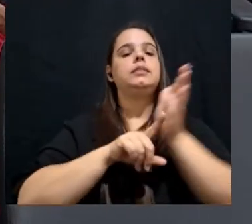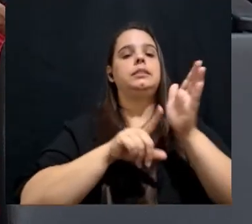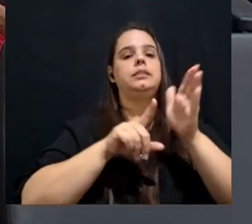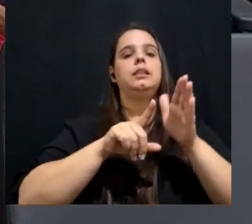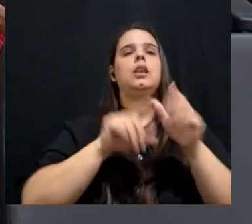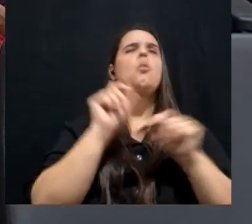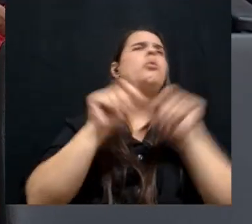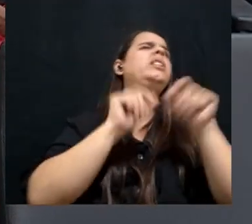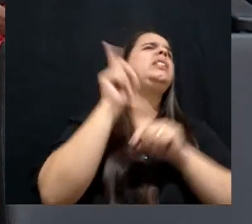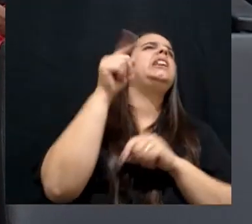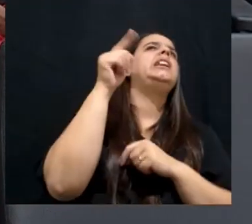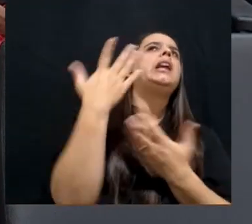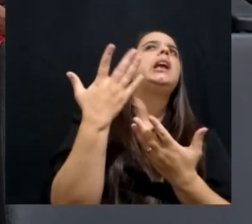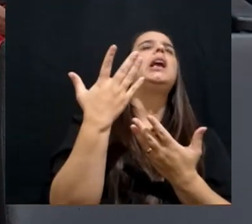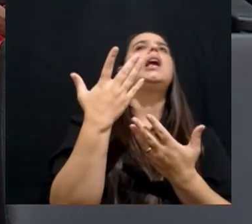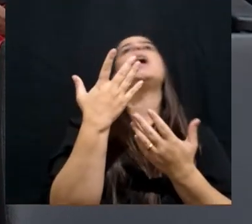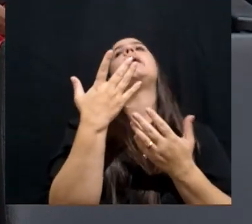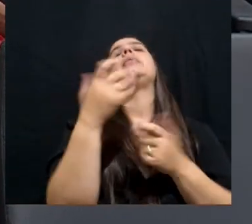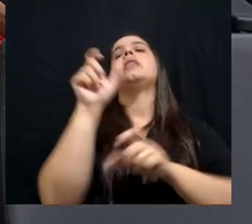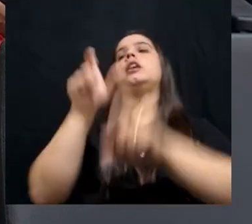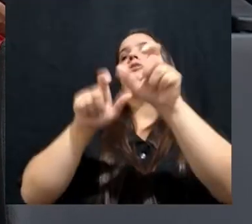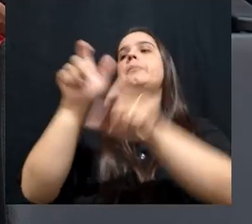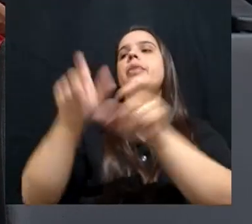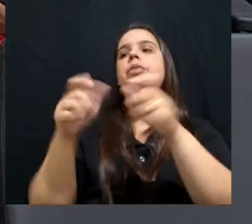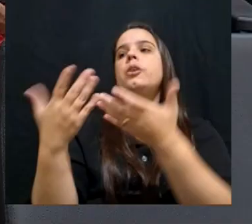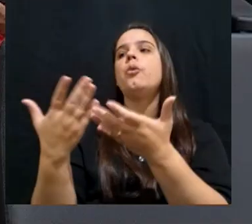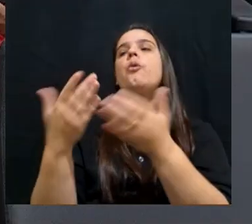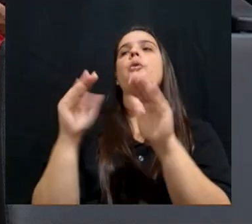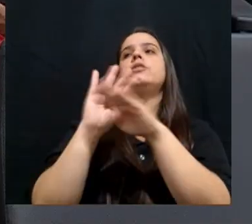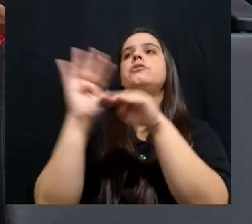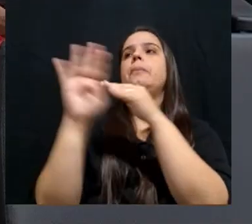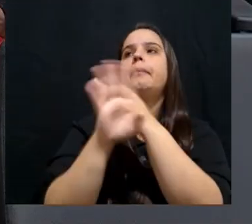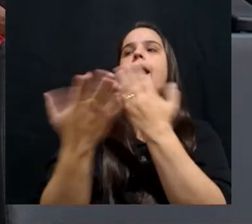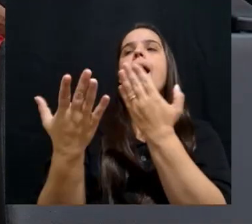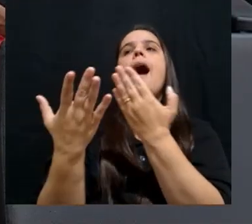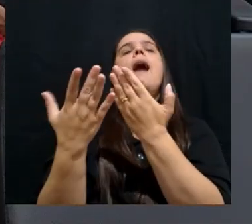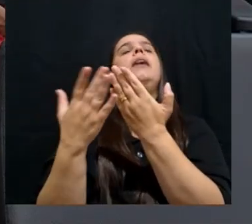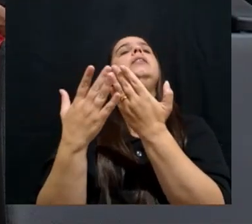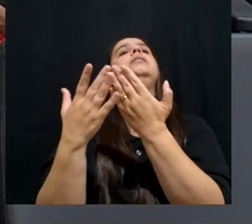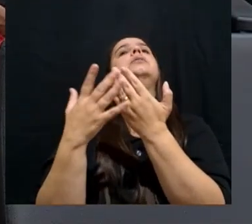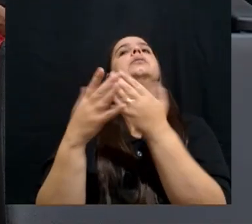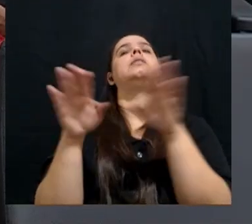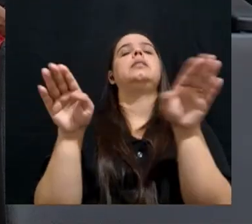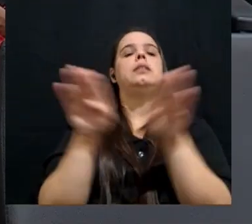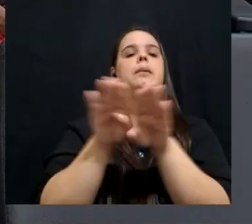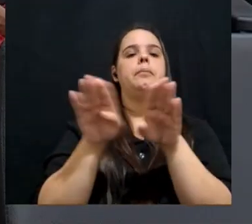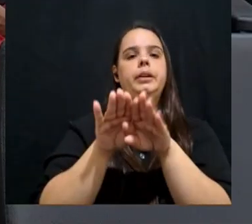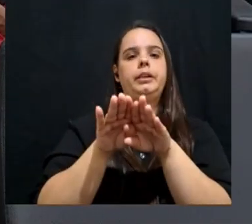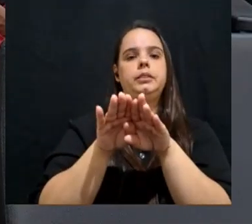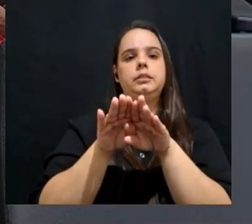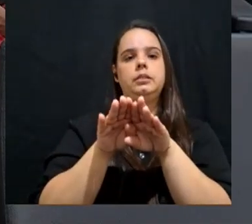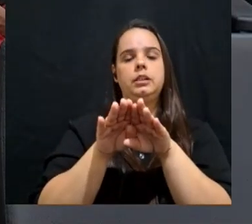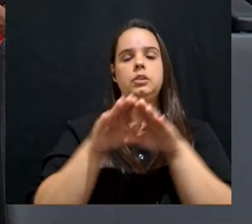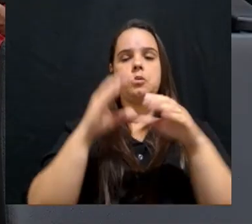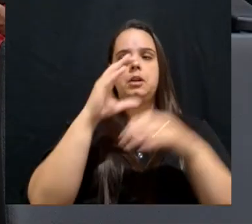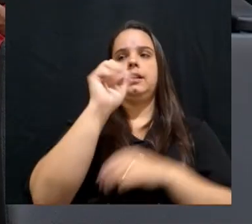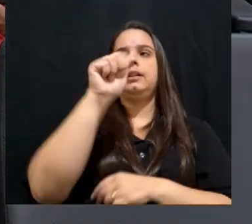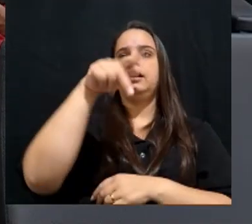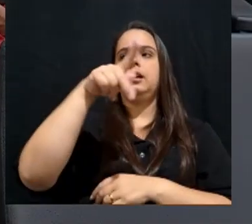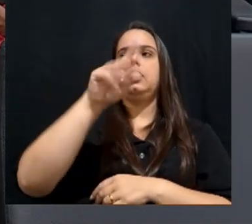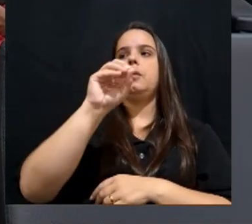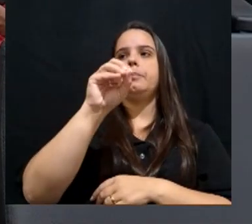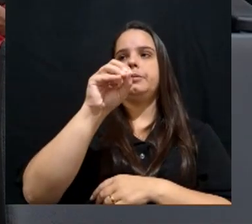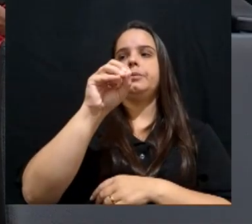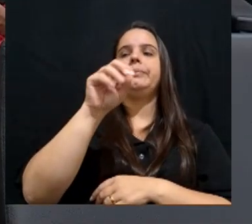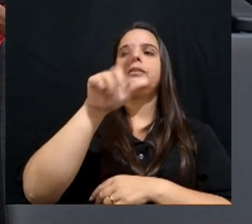demandas de moradores em determinados bairros, tem situações aqui também, pavimentação na região do Campo Grande, que é um distrito ali que tem